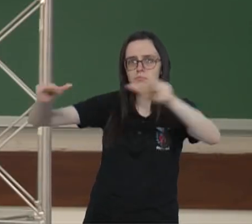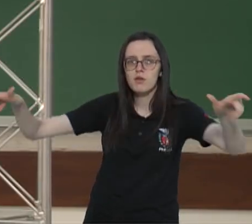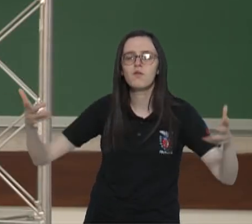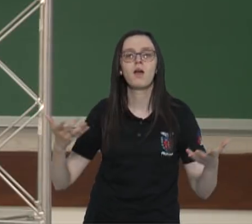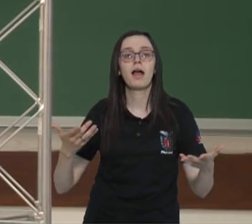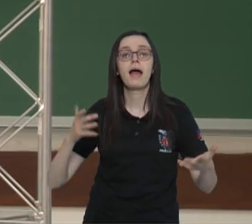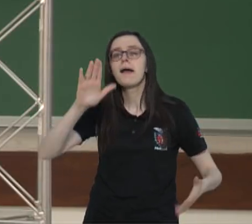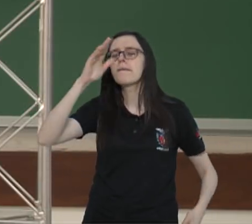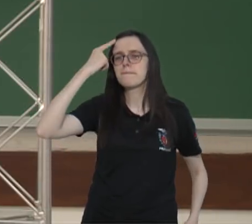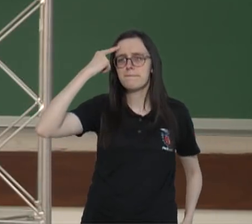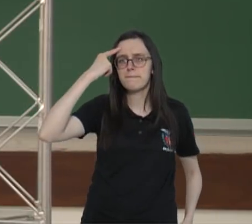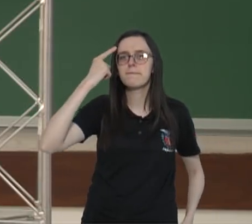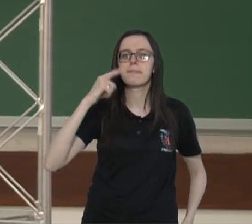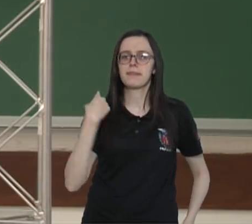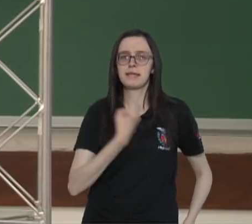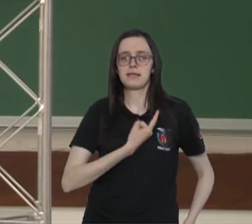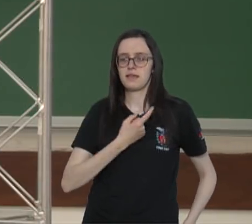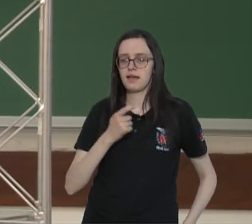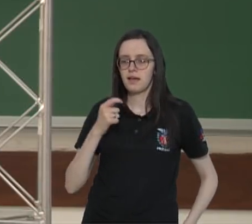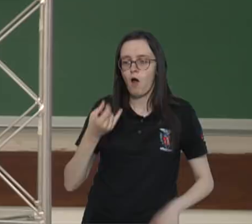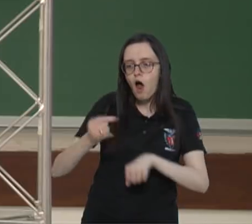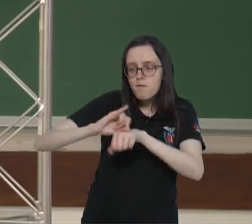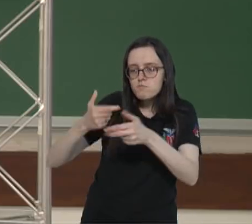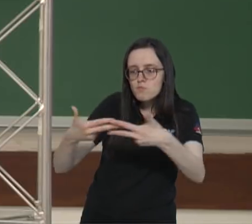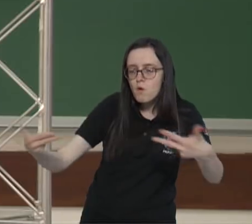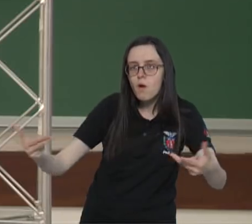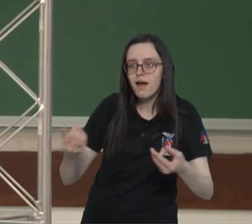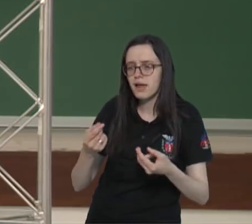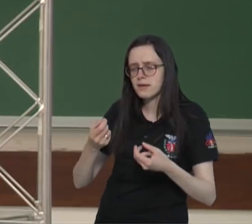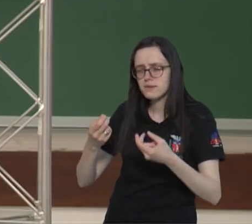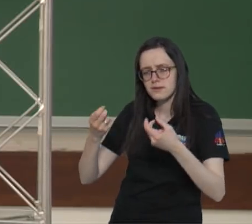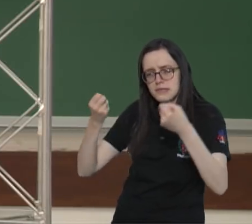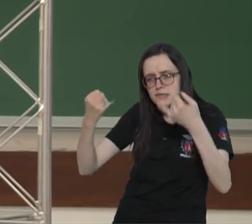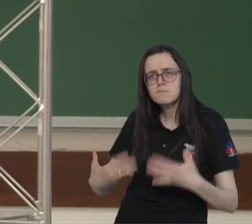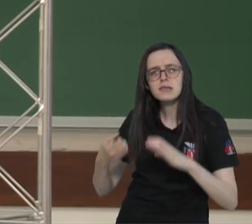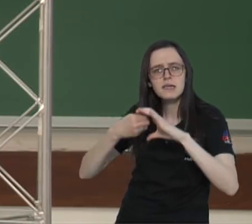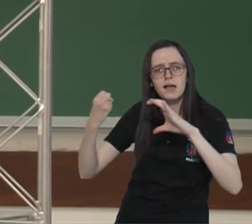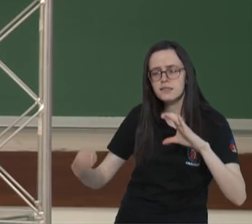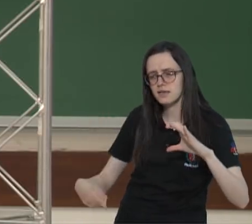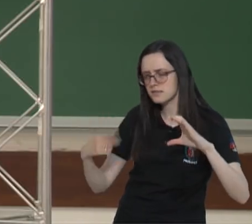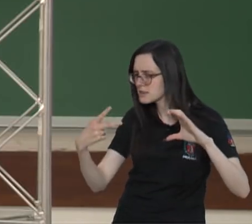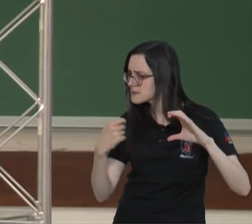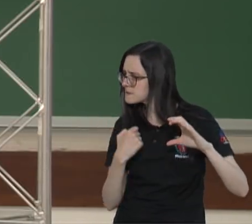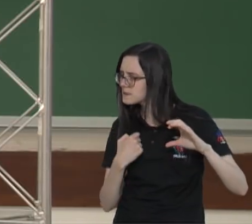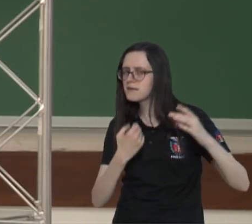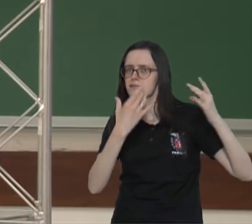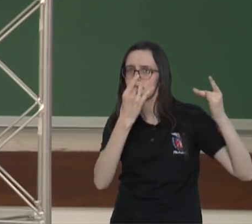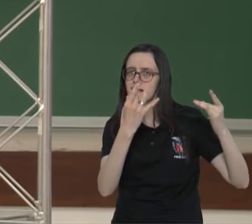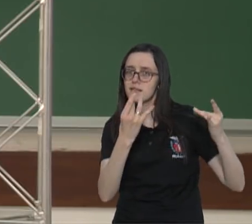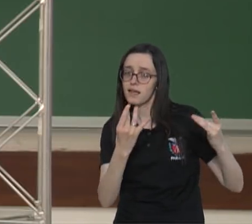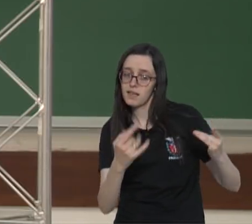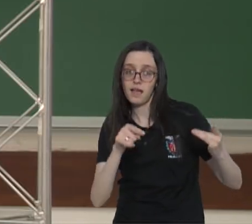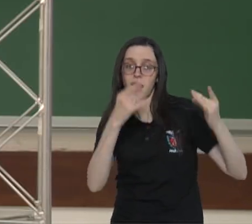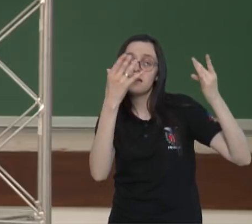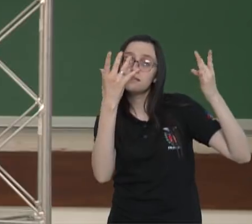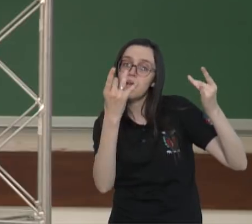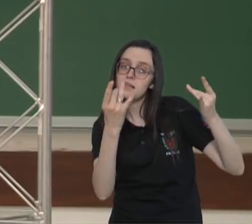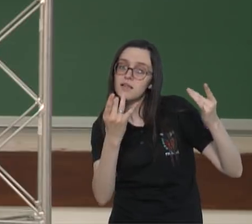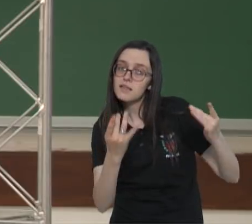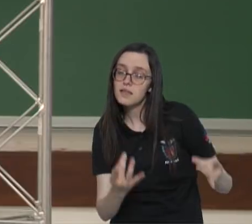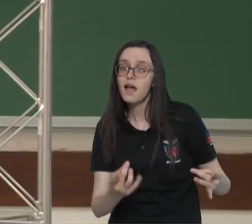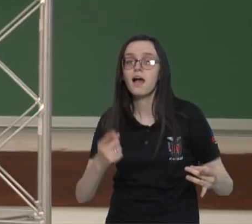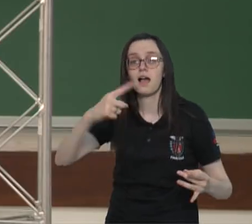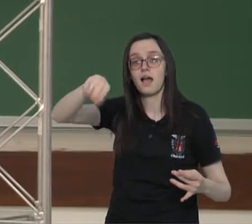quando você vai caracterizar os objetos, e por que você faz isso, né? Você tem que descrever para que a